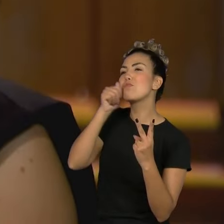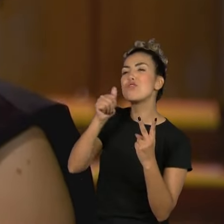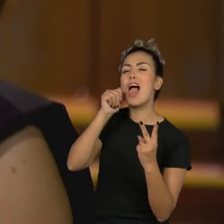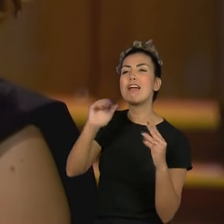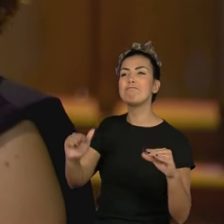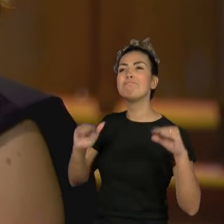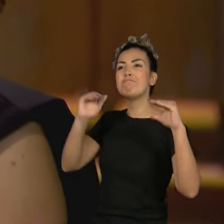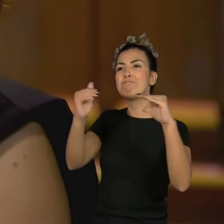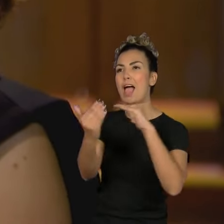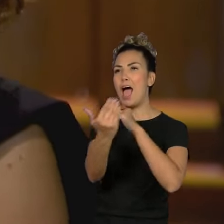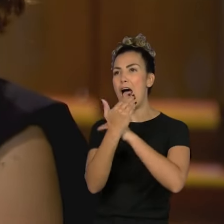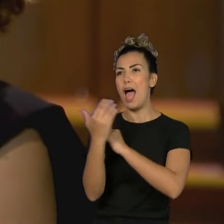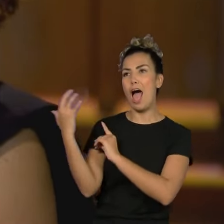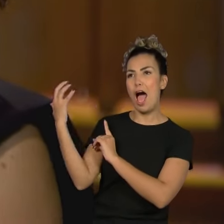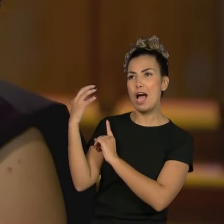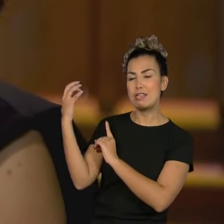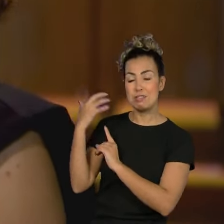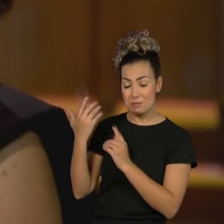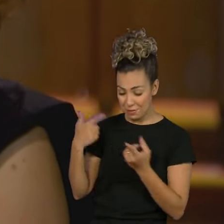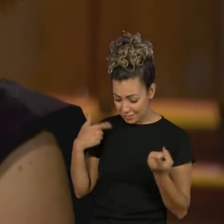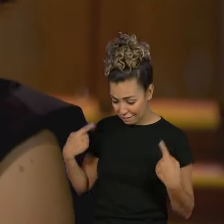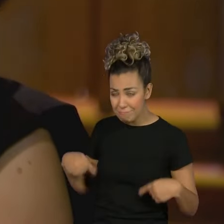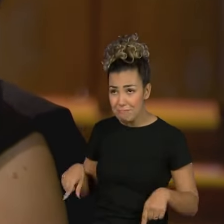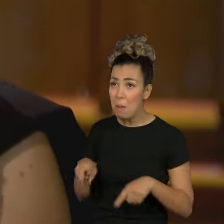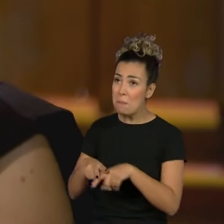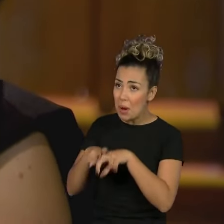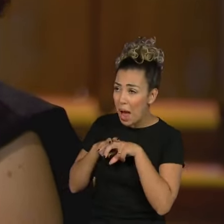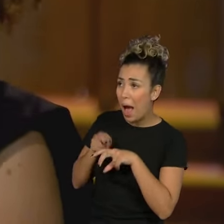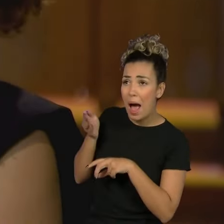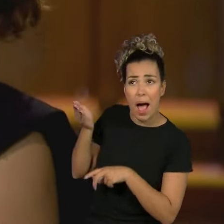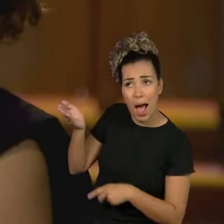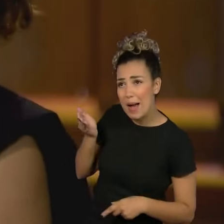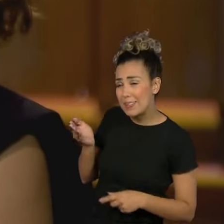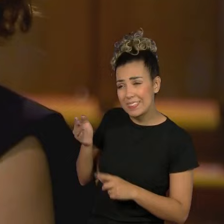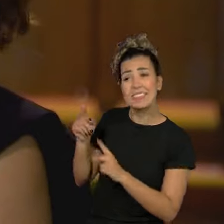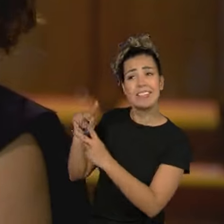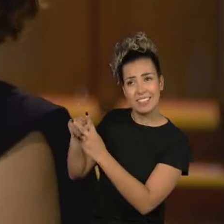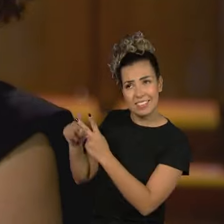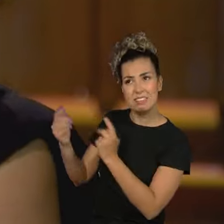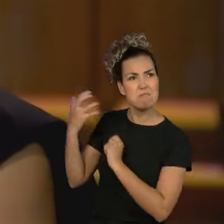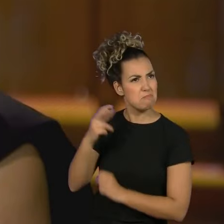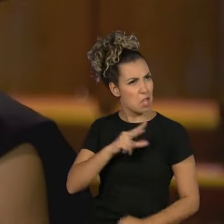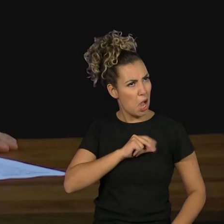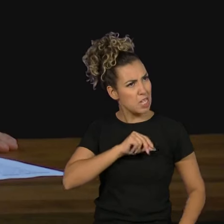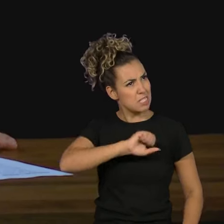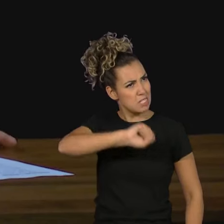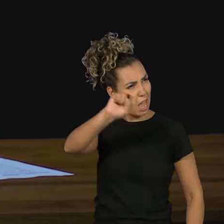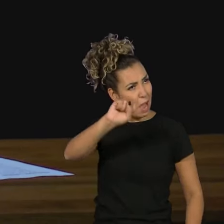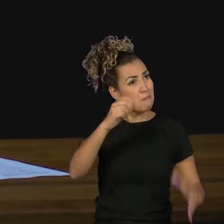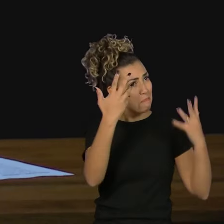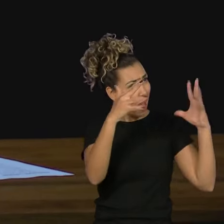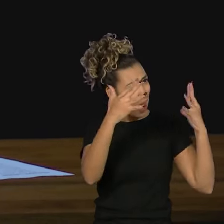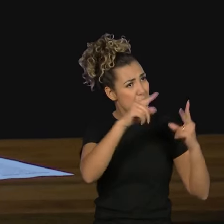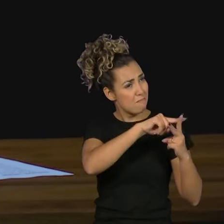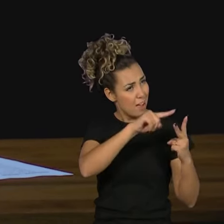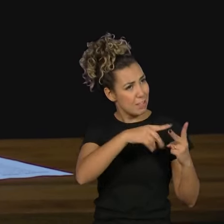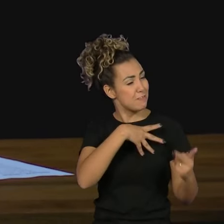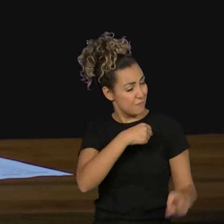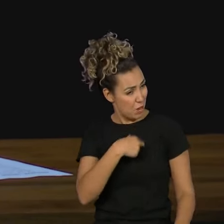sou eu arrasaram hein Graças a eu tudo é tudo é obra do mulheril Parabéns Parabéns meninas